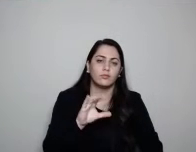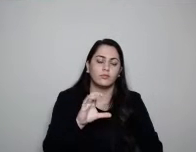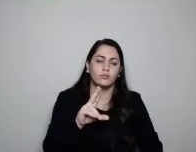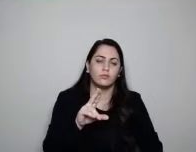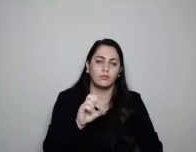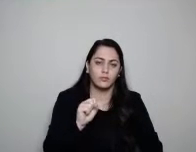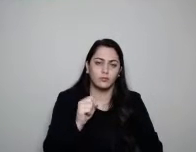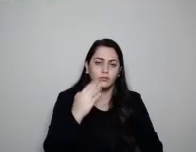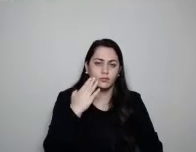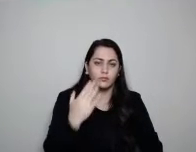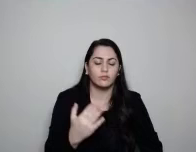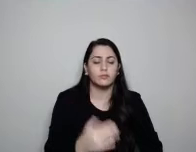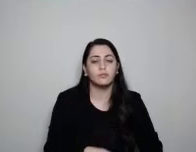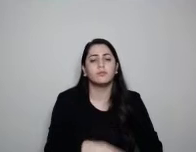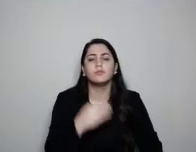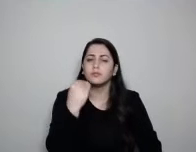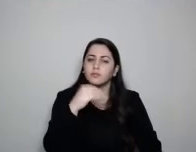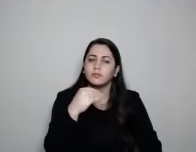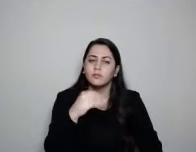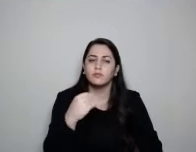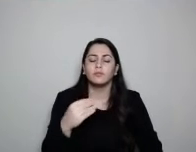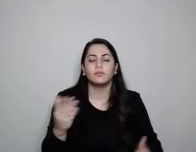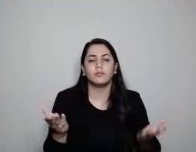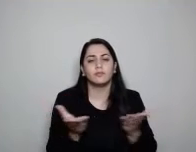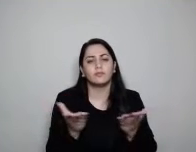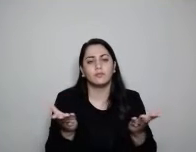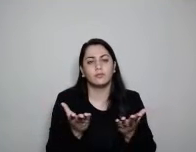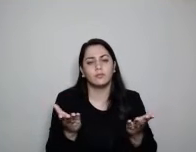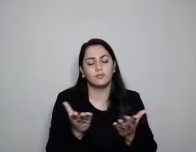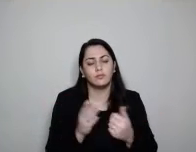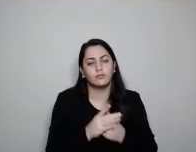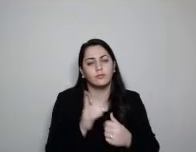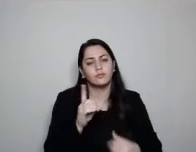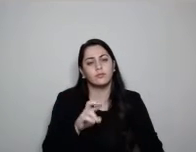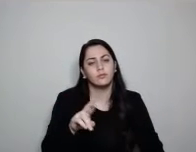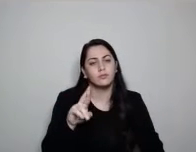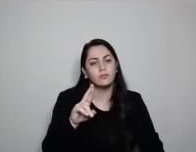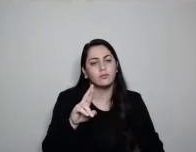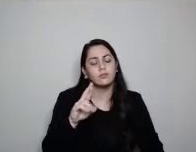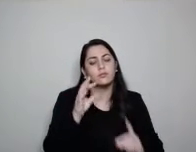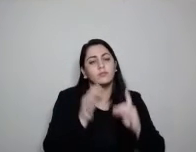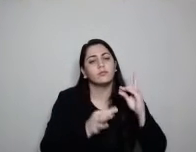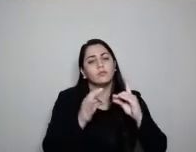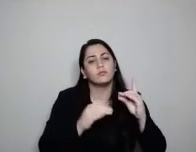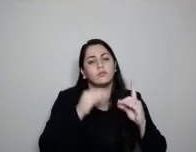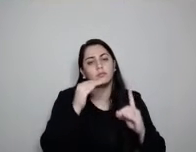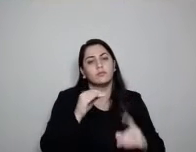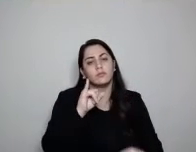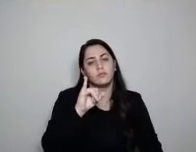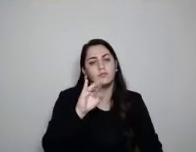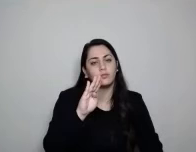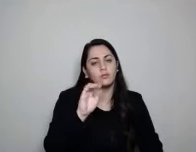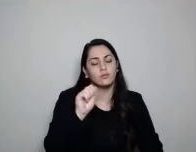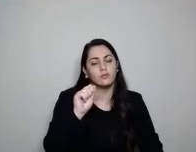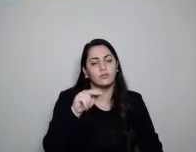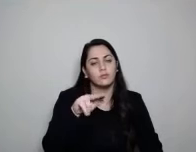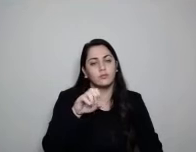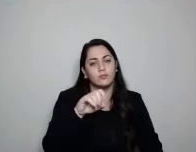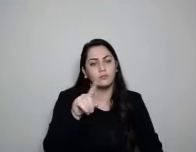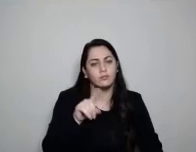Eu queria aproveitar a oportunidade agora, doutor desembargador Ibanez está presente, né, para não perder mais tempo, queria